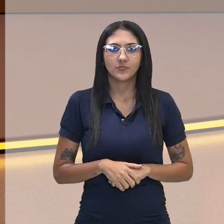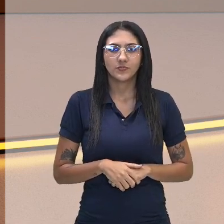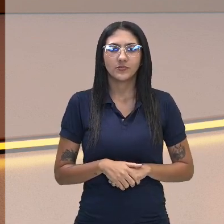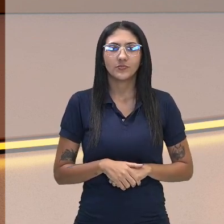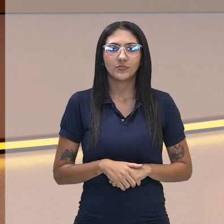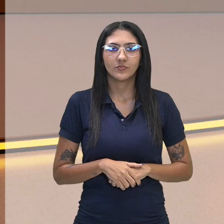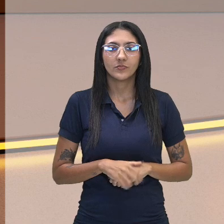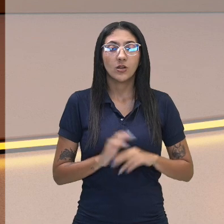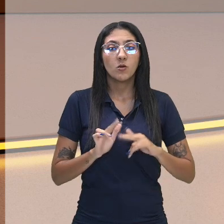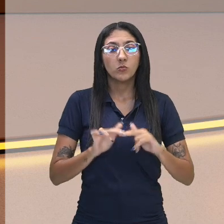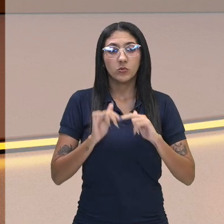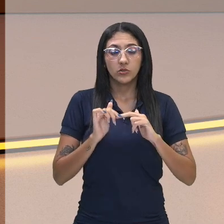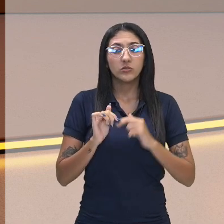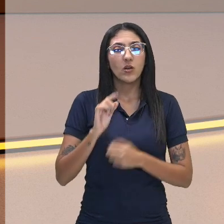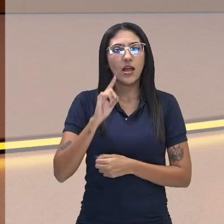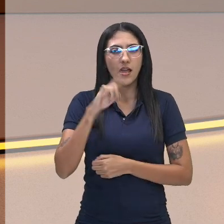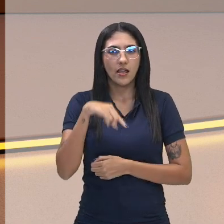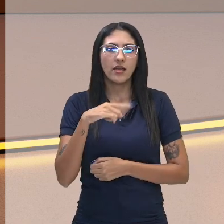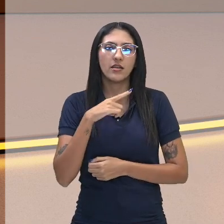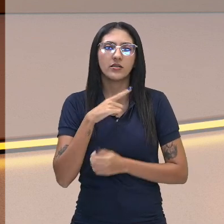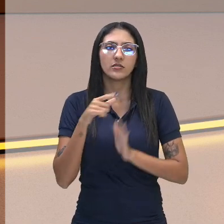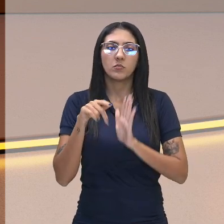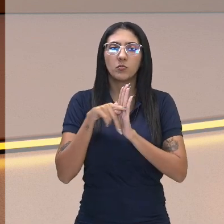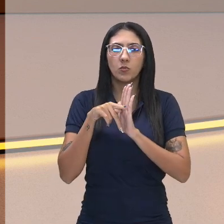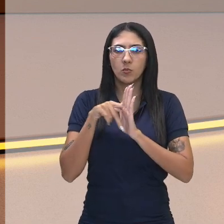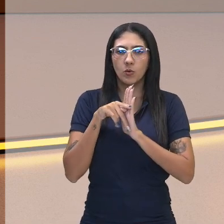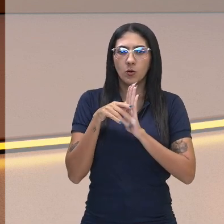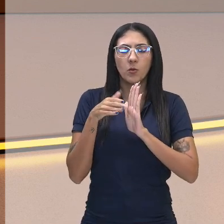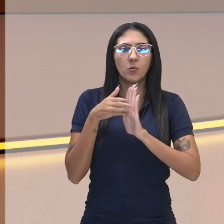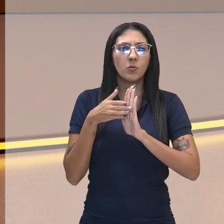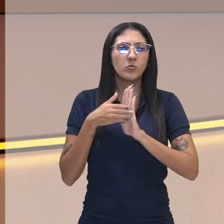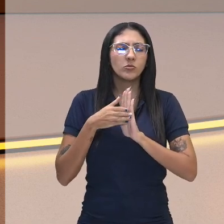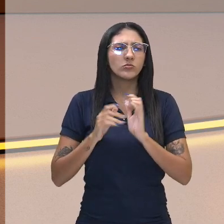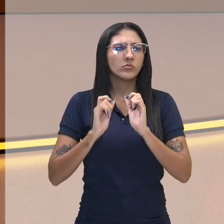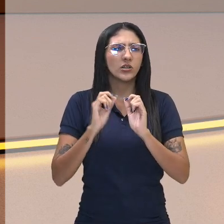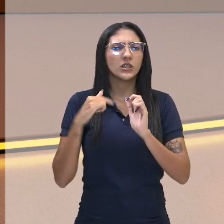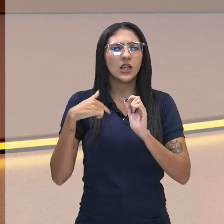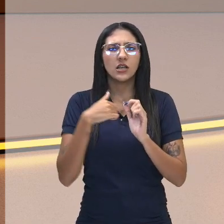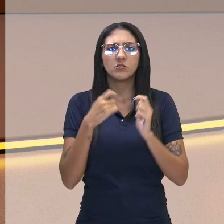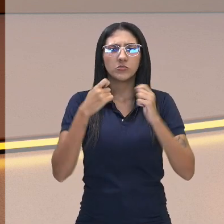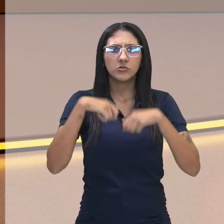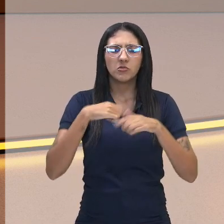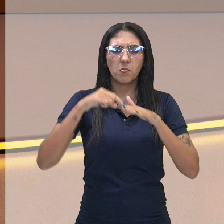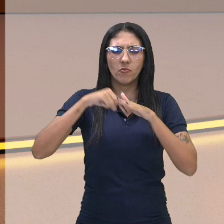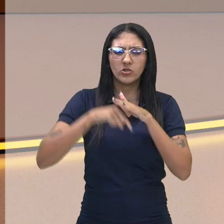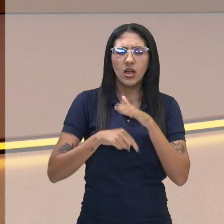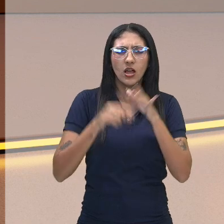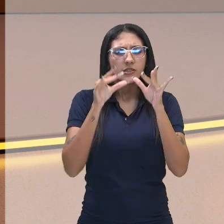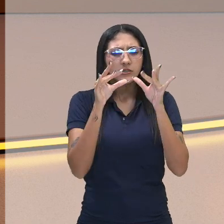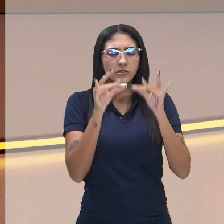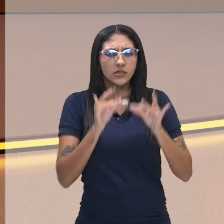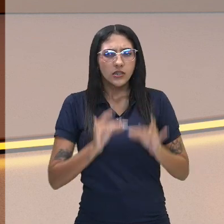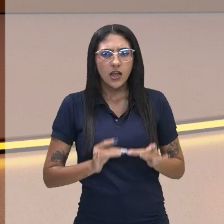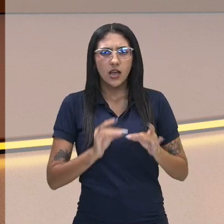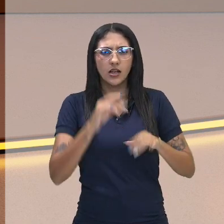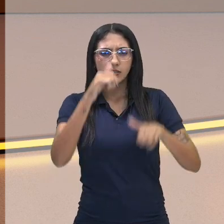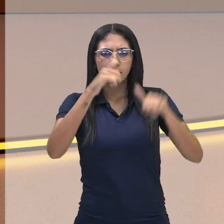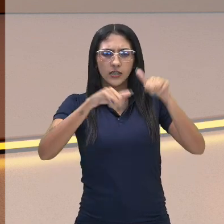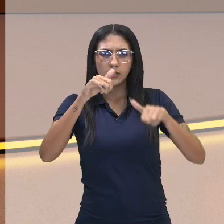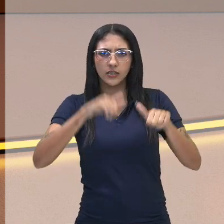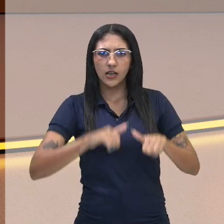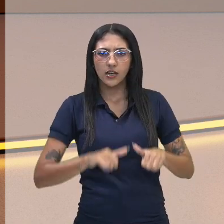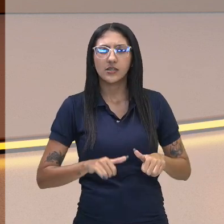dentro desse propósito, de aprofundarmos justamente essa análise do passado